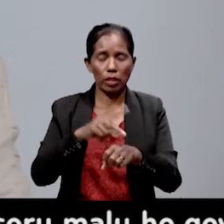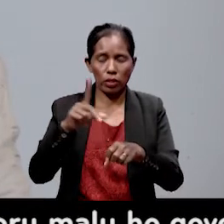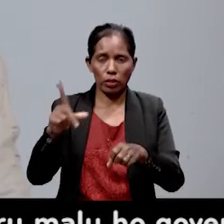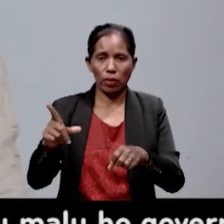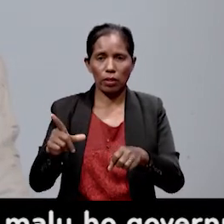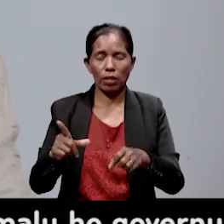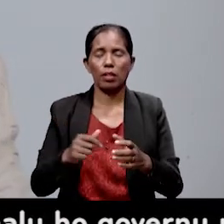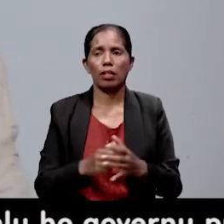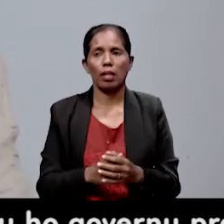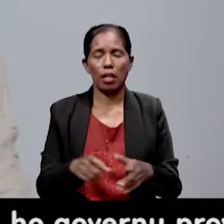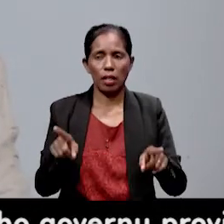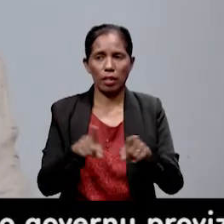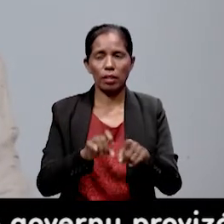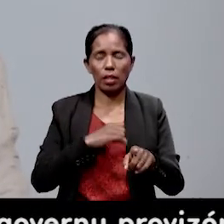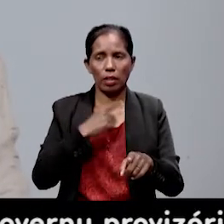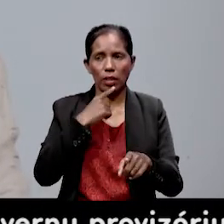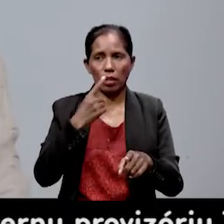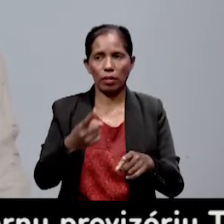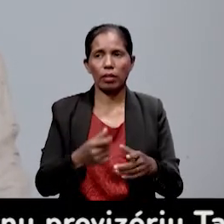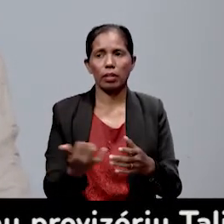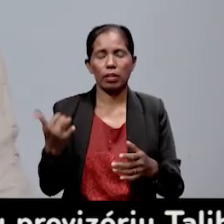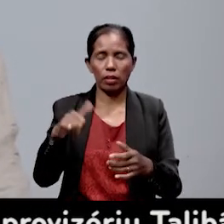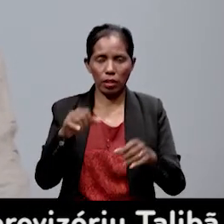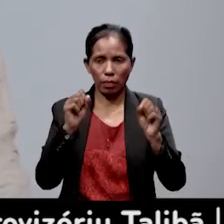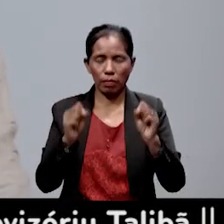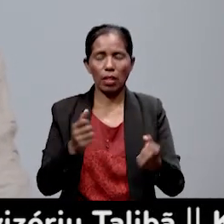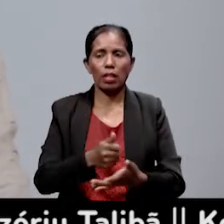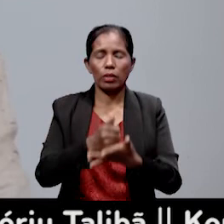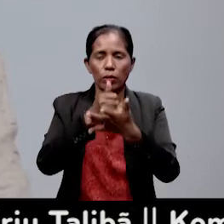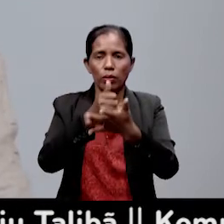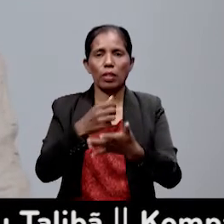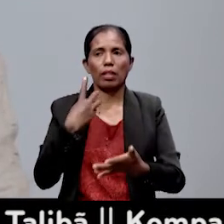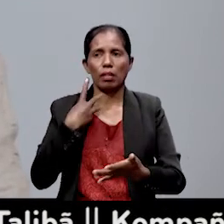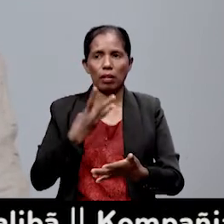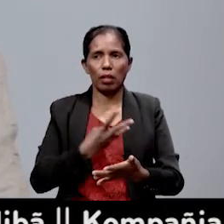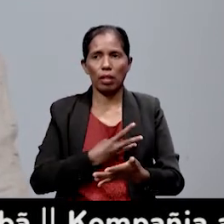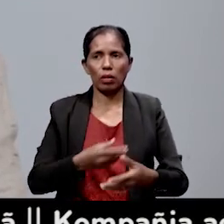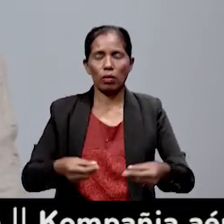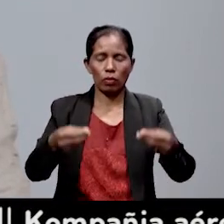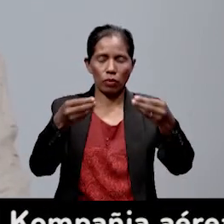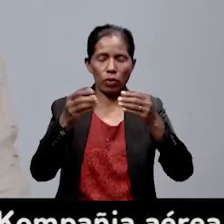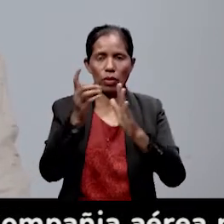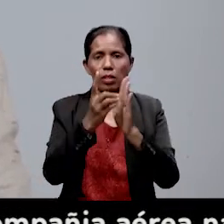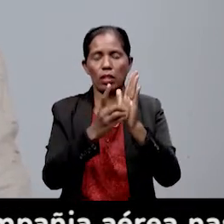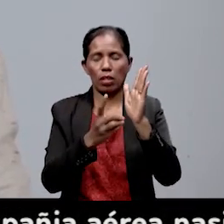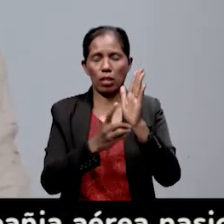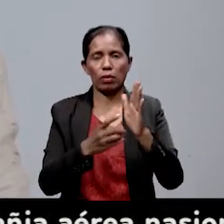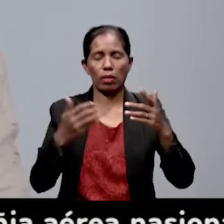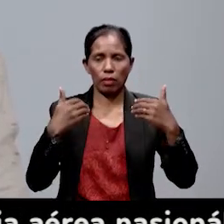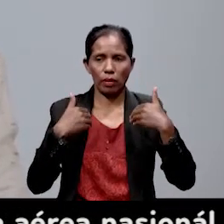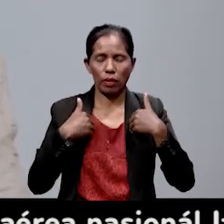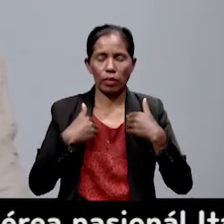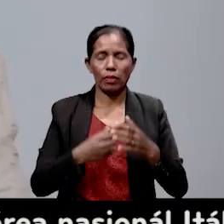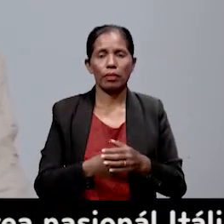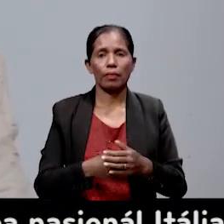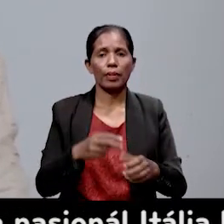RIM, onde tem o lucro que ajuda a fornecer dados para o IA. Centro